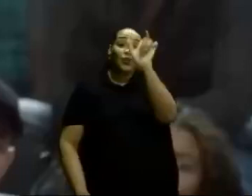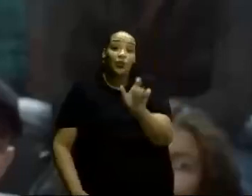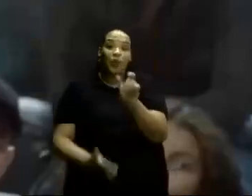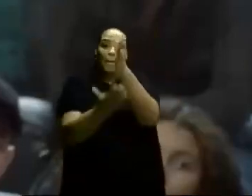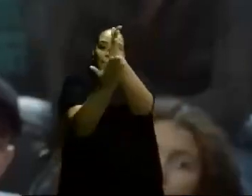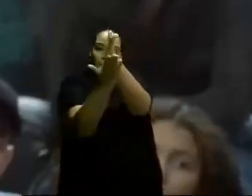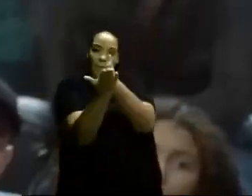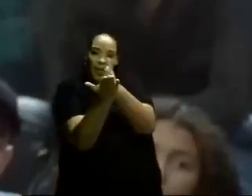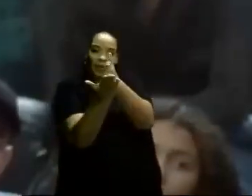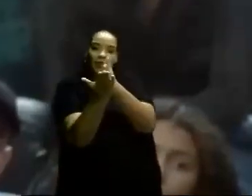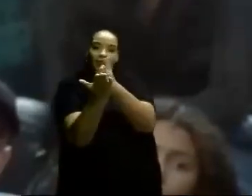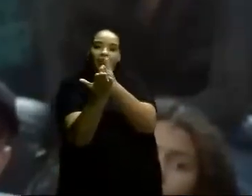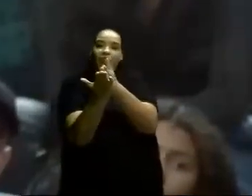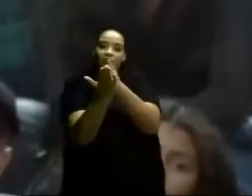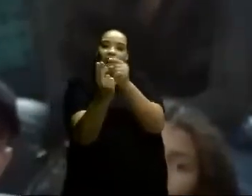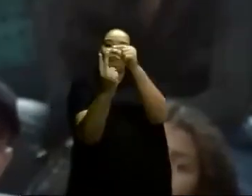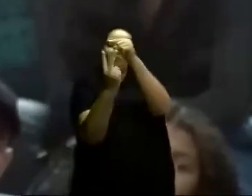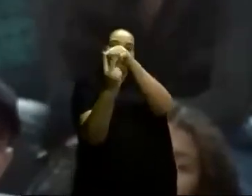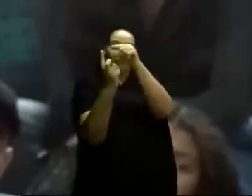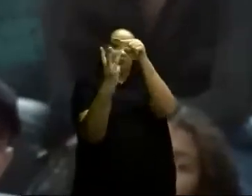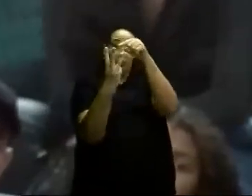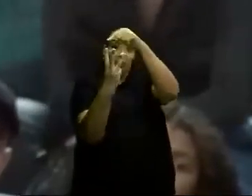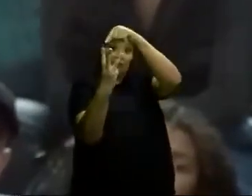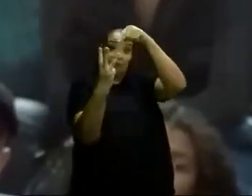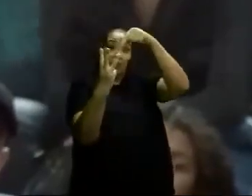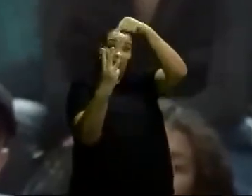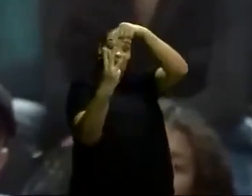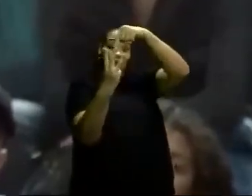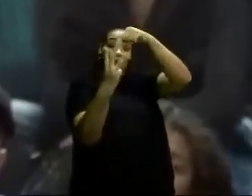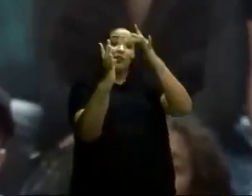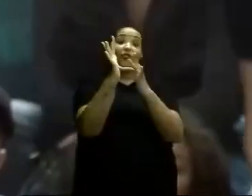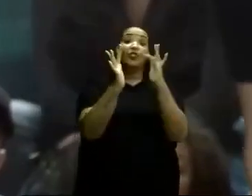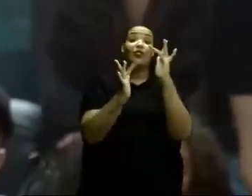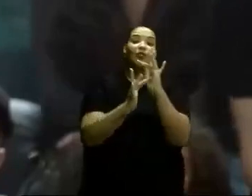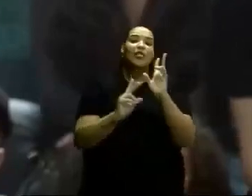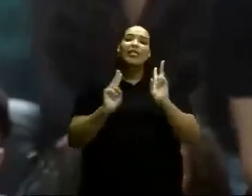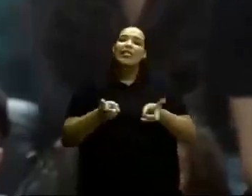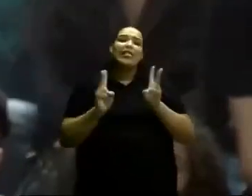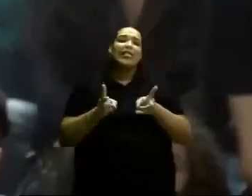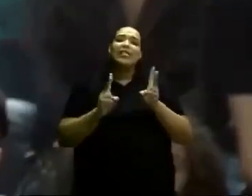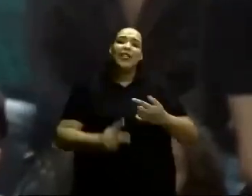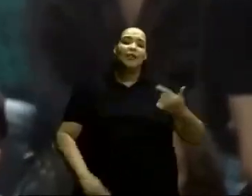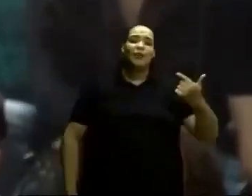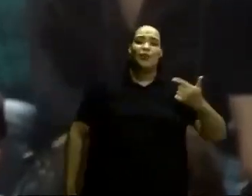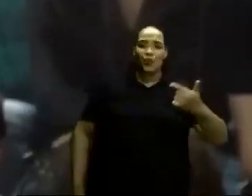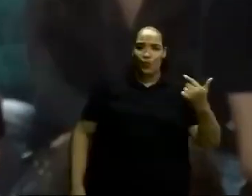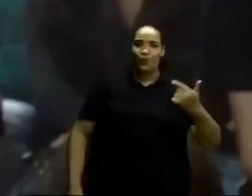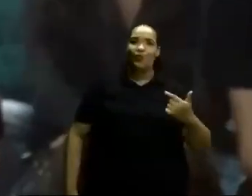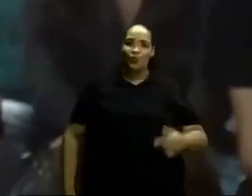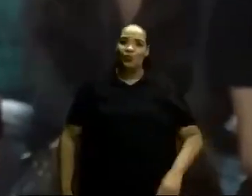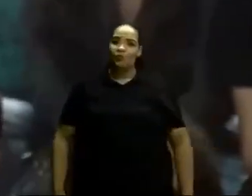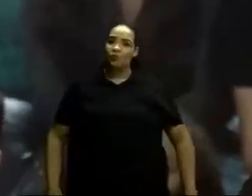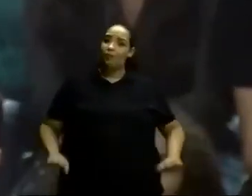nu. Então fosse de uma ponta ou da outra, ele sempre seria o segundo, sim ou não?